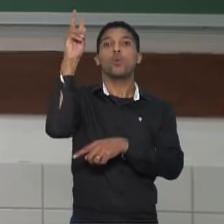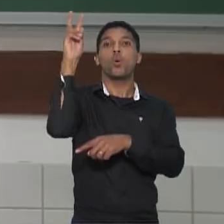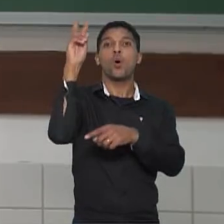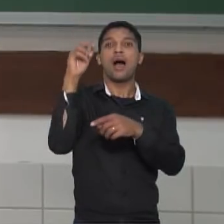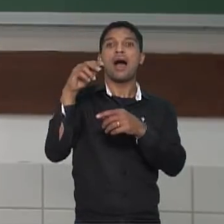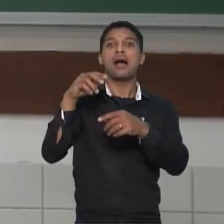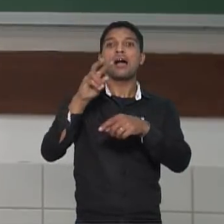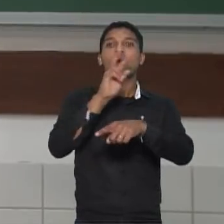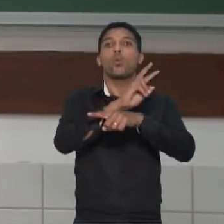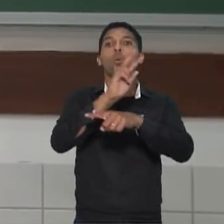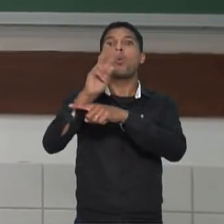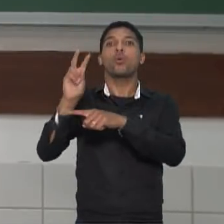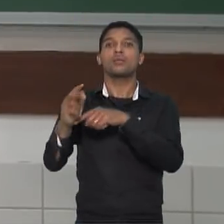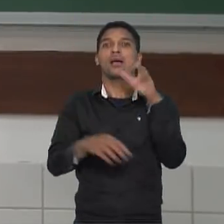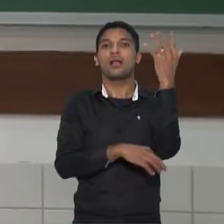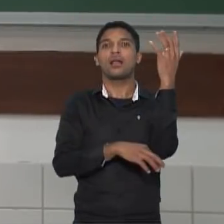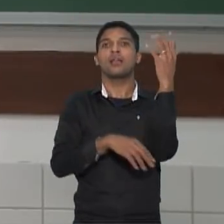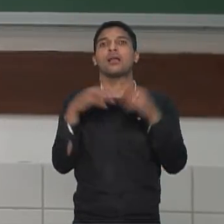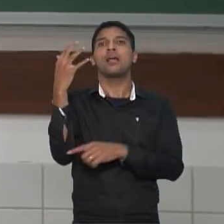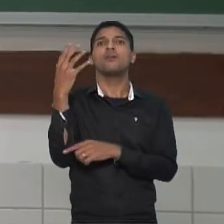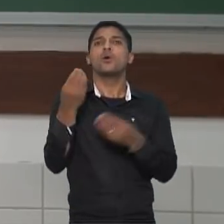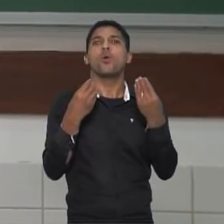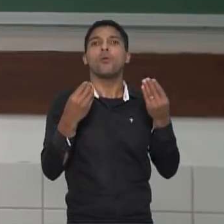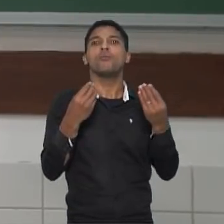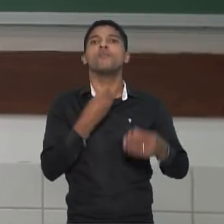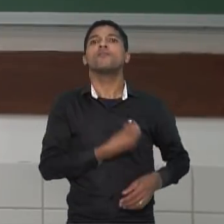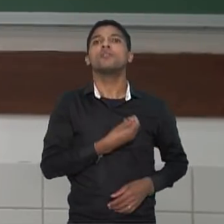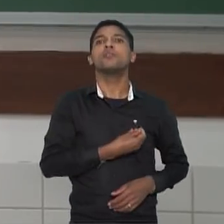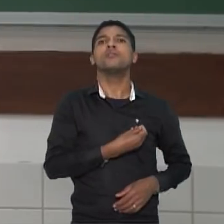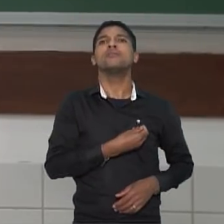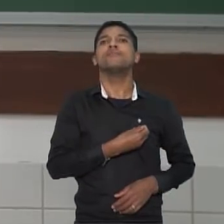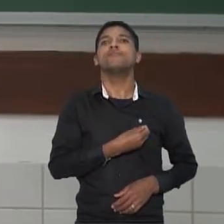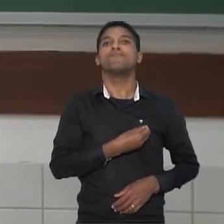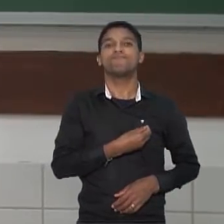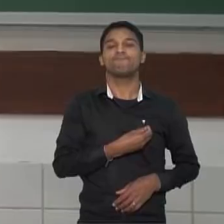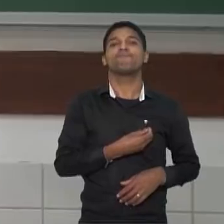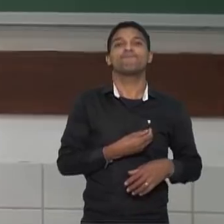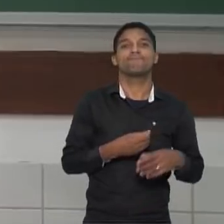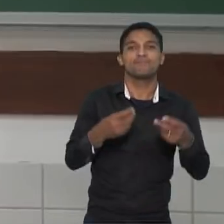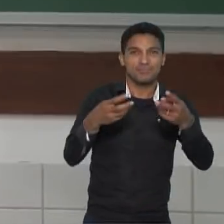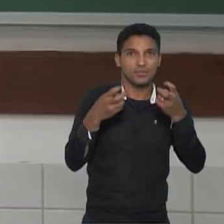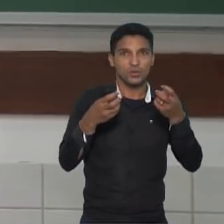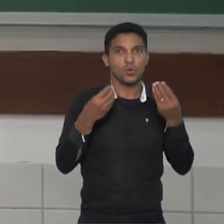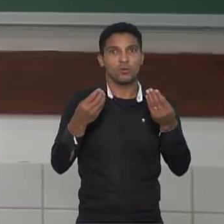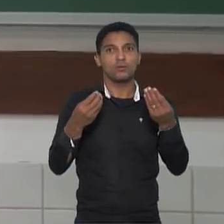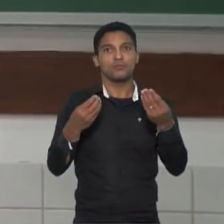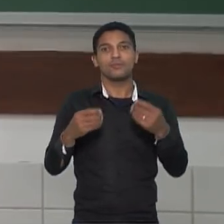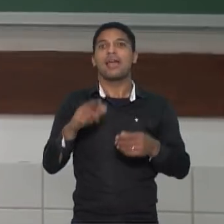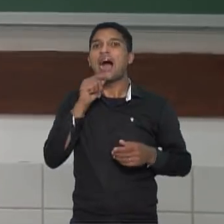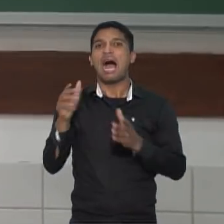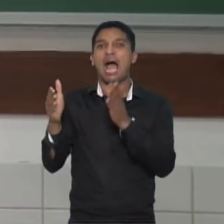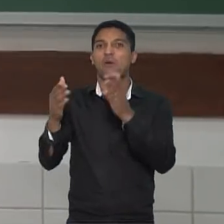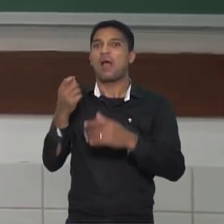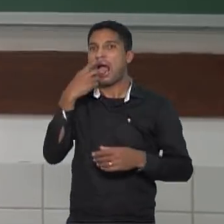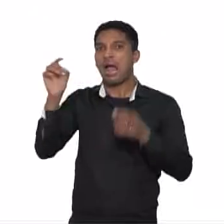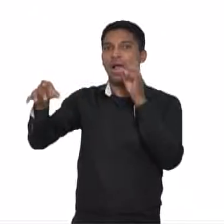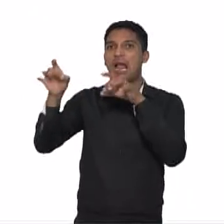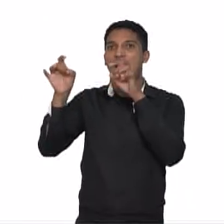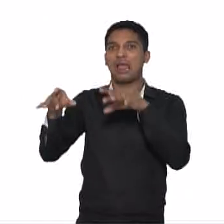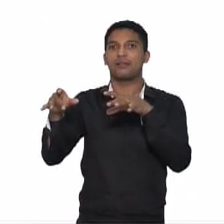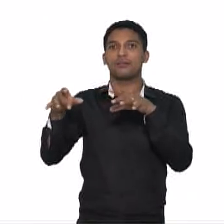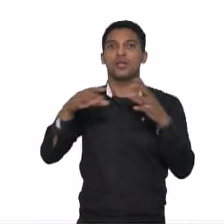aterros sanitários e tudo mais. E o solo, a água estão sofrendo várias devastações.